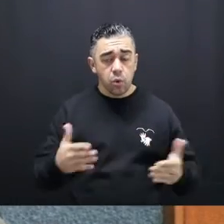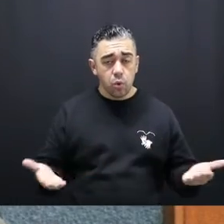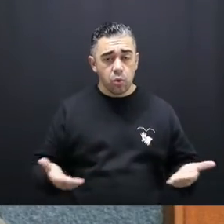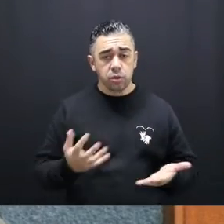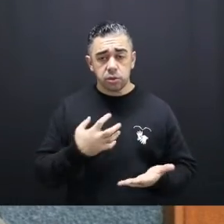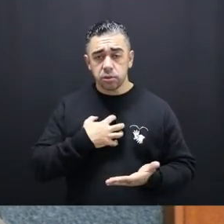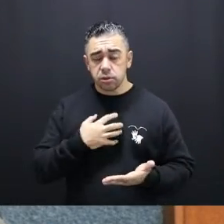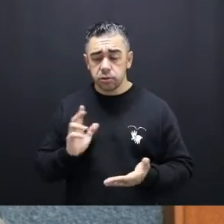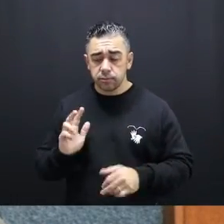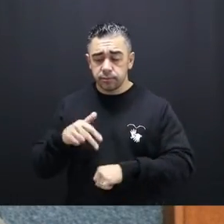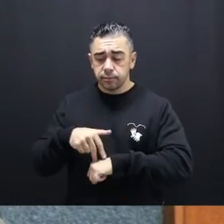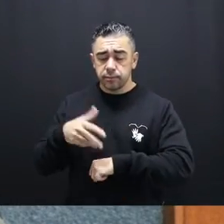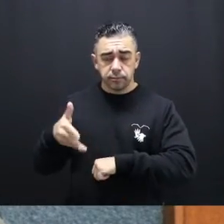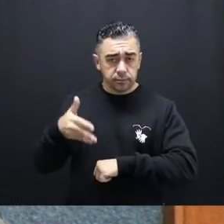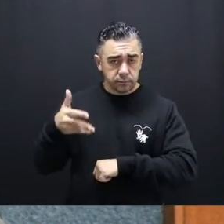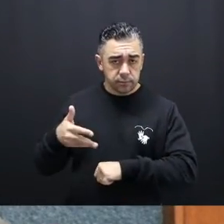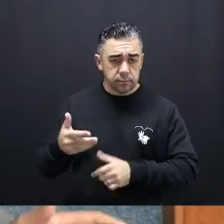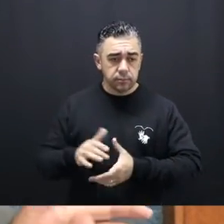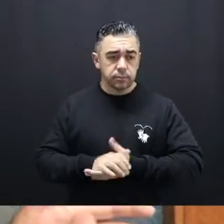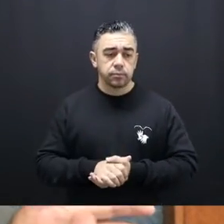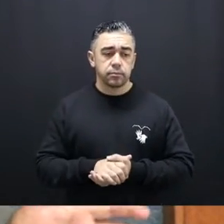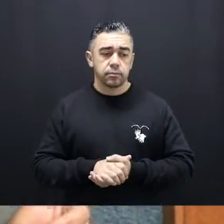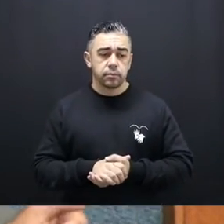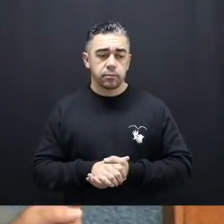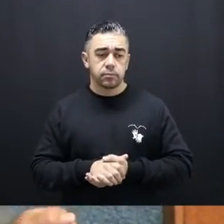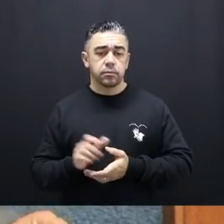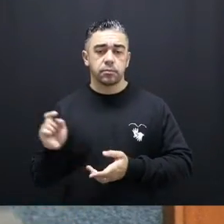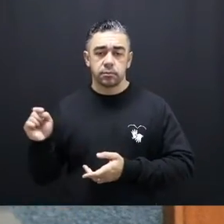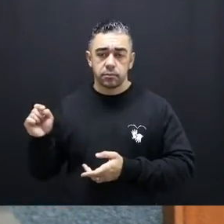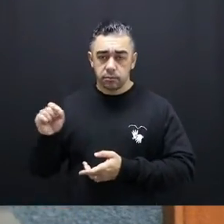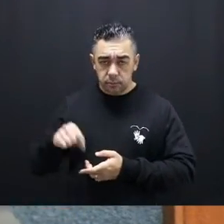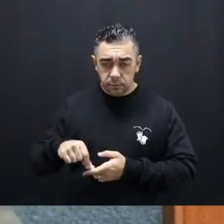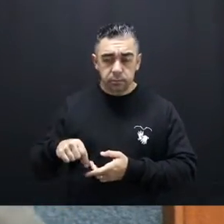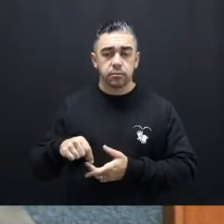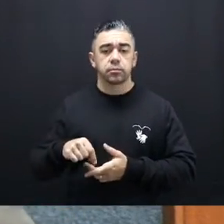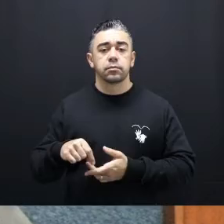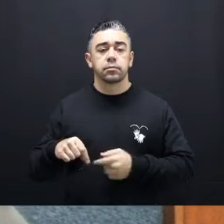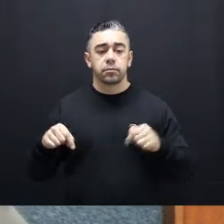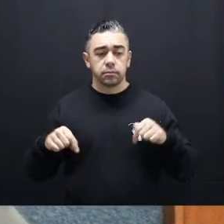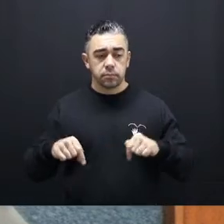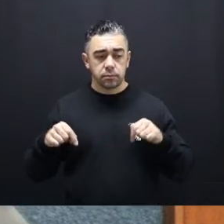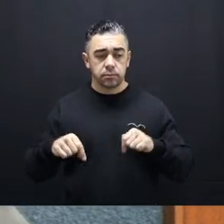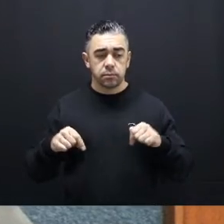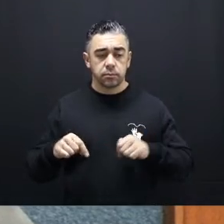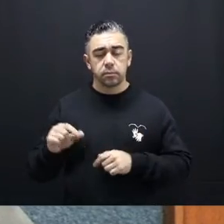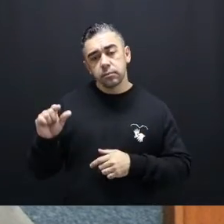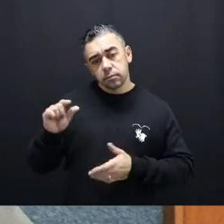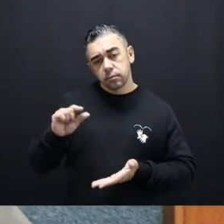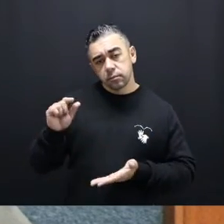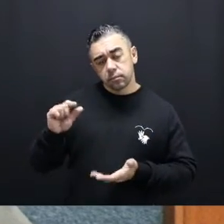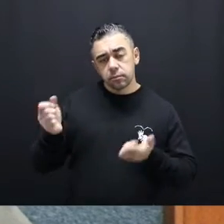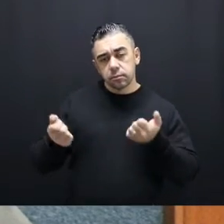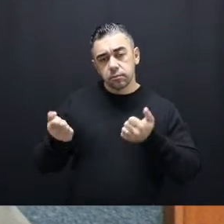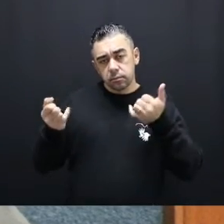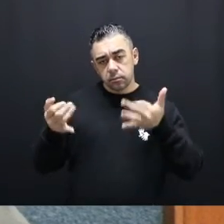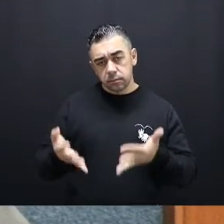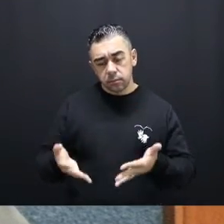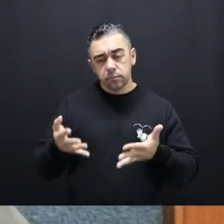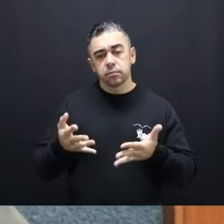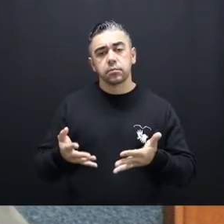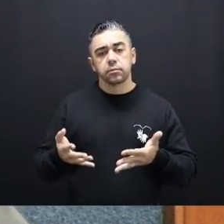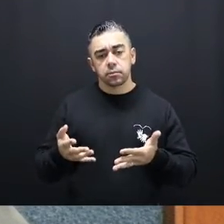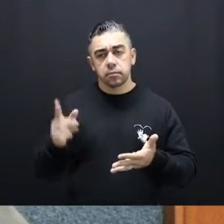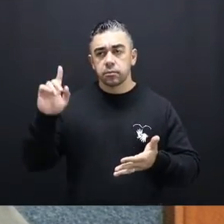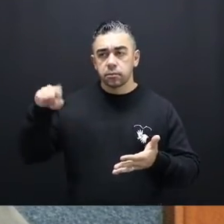no coração de vir para essa Tribuna o tipo de trazer um pouquinho né do que eu vou fazer